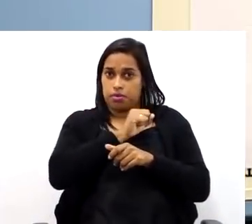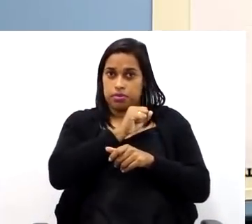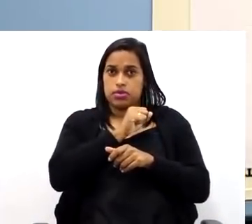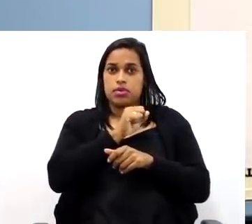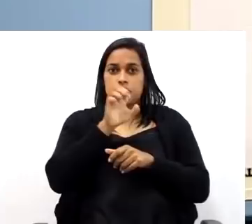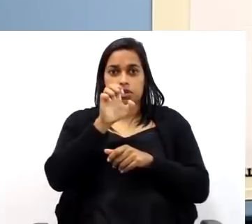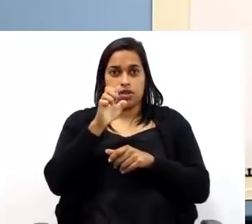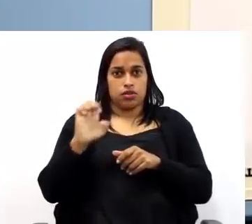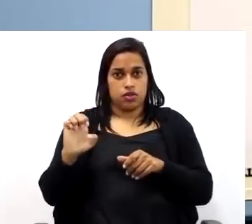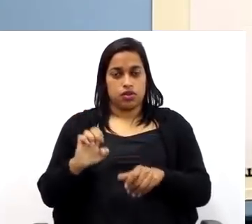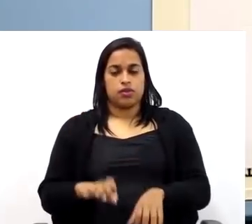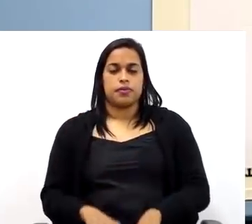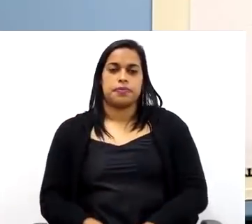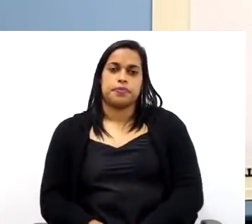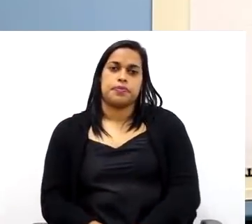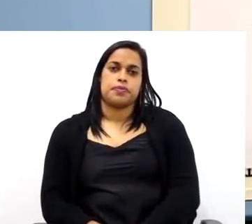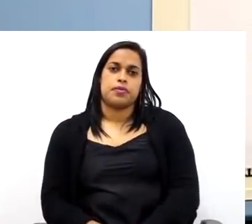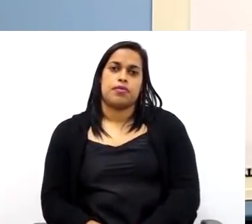a lateral esquerda.